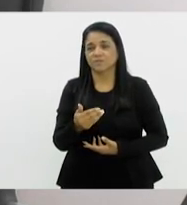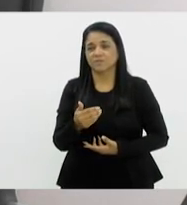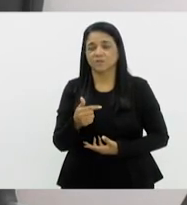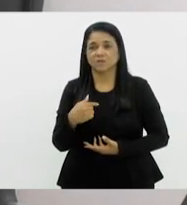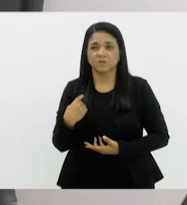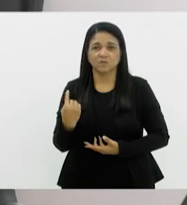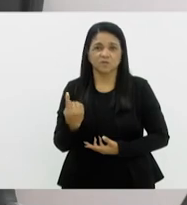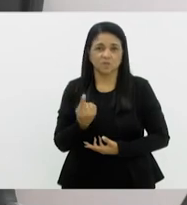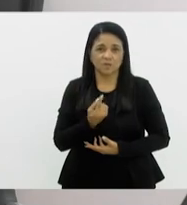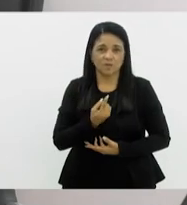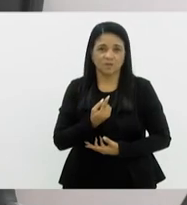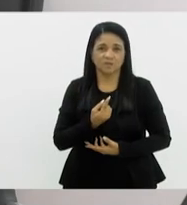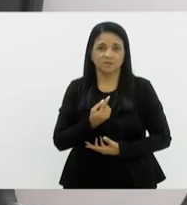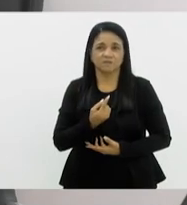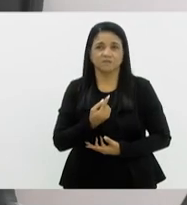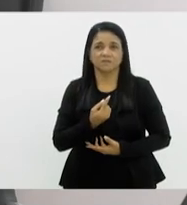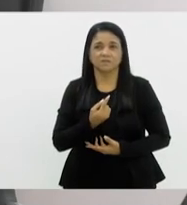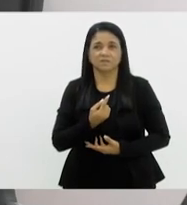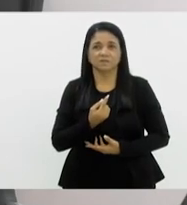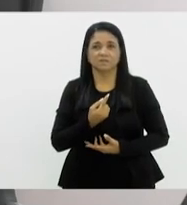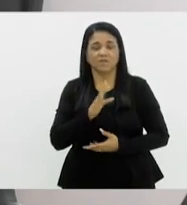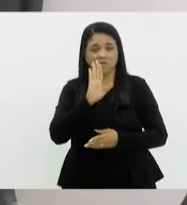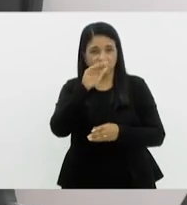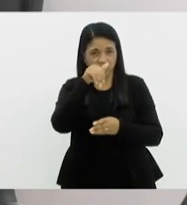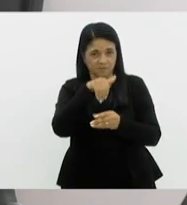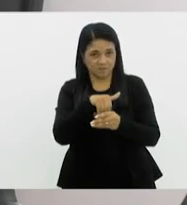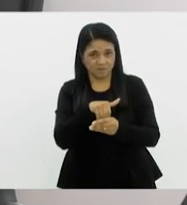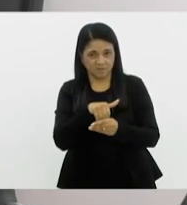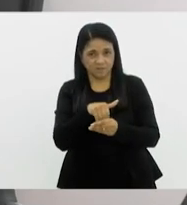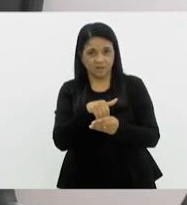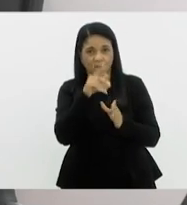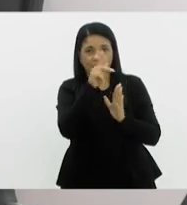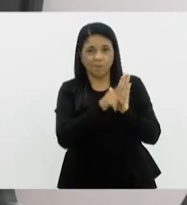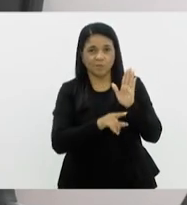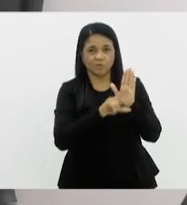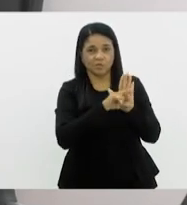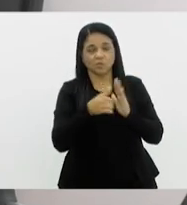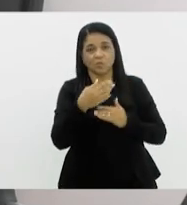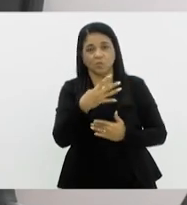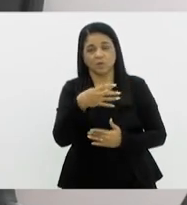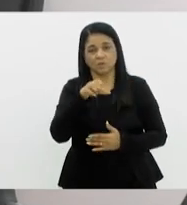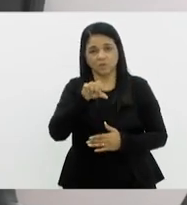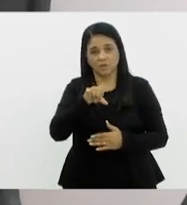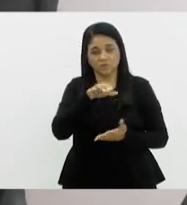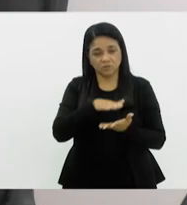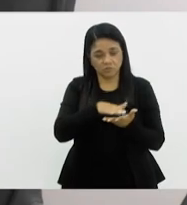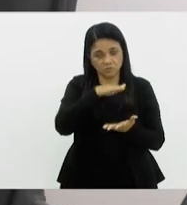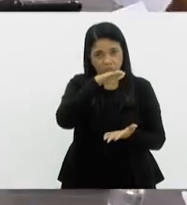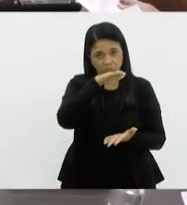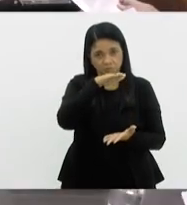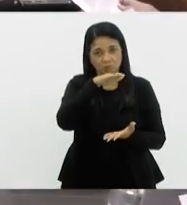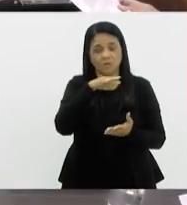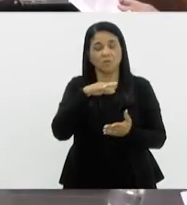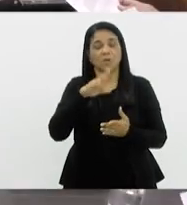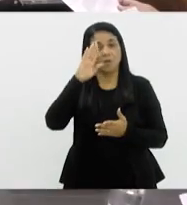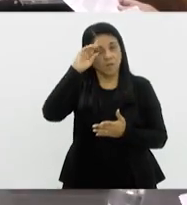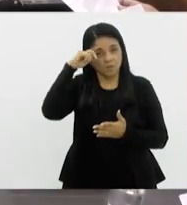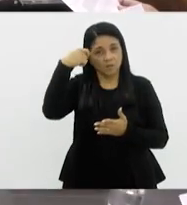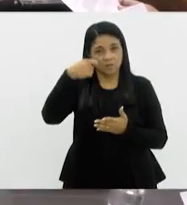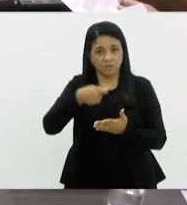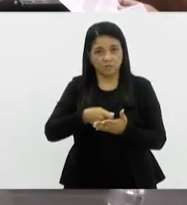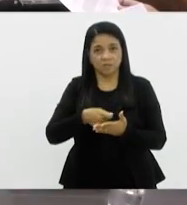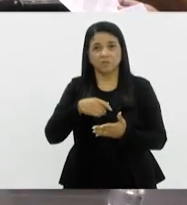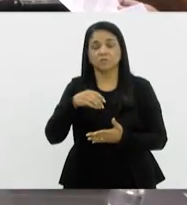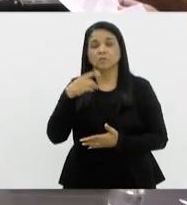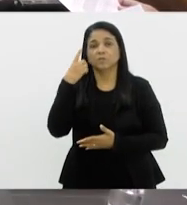trazer aqui a votação o projeto 49 do bloco de inconstitucionalidade, que é um projeto de autoria do deputado professor